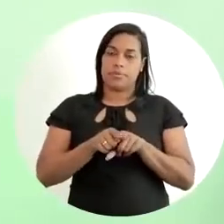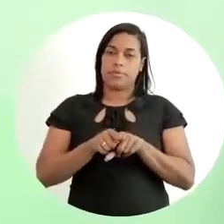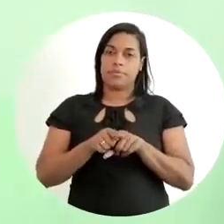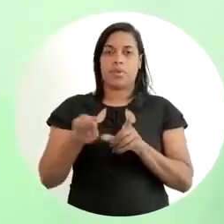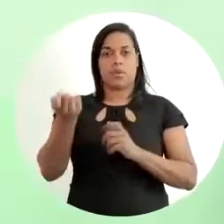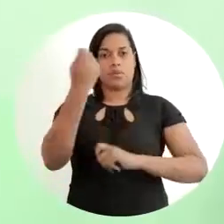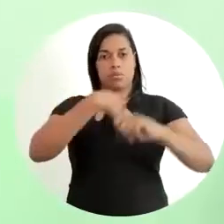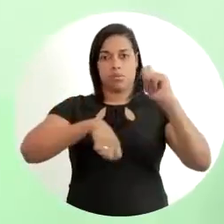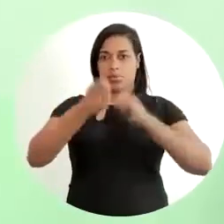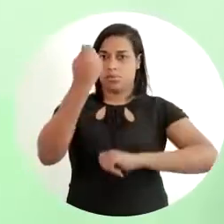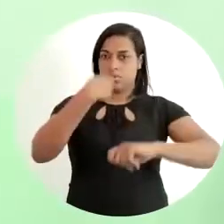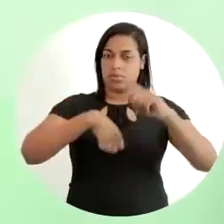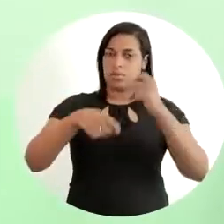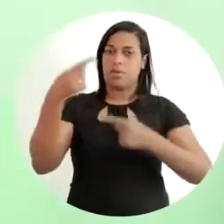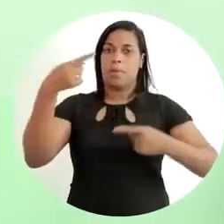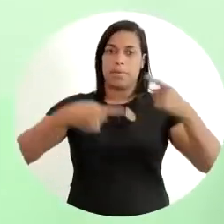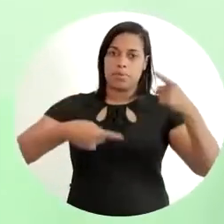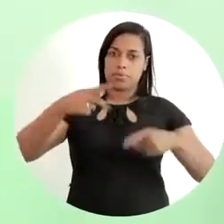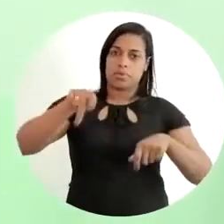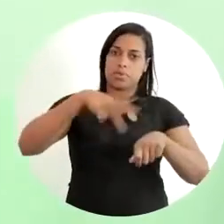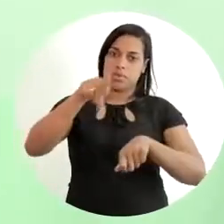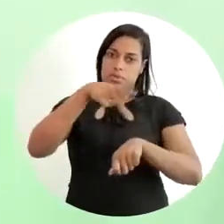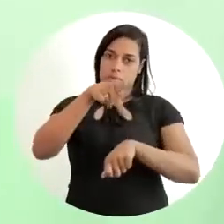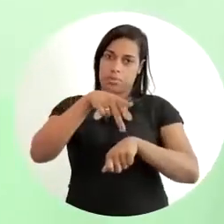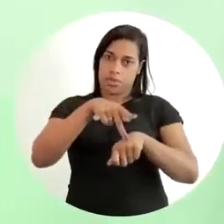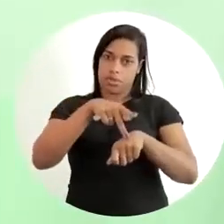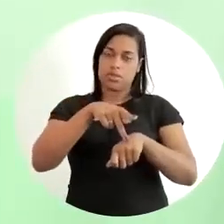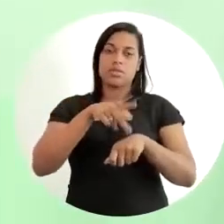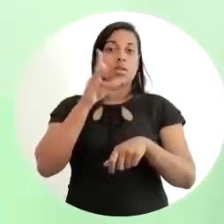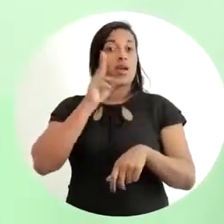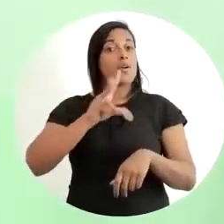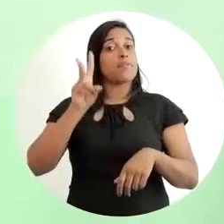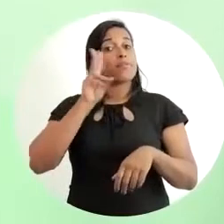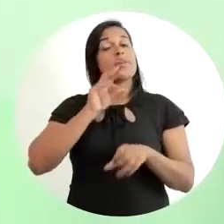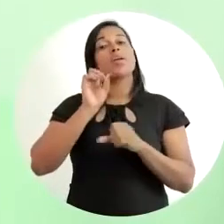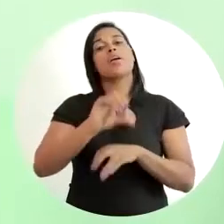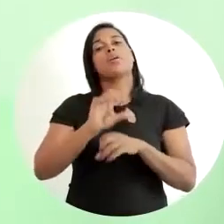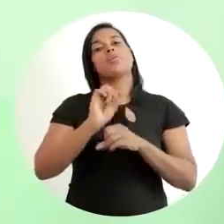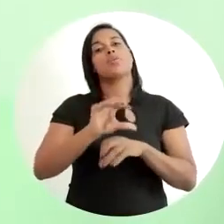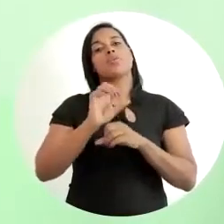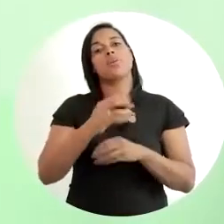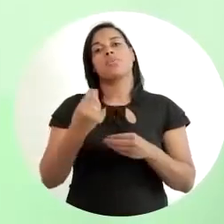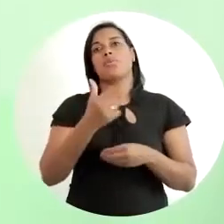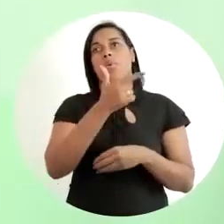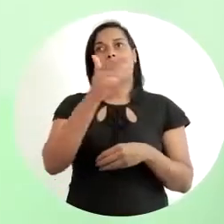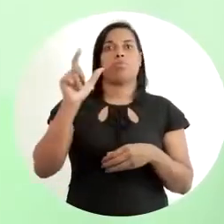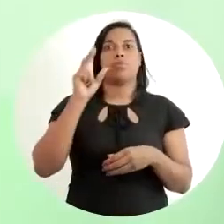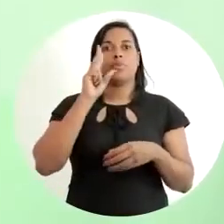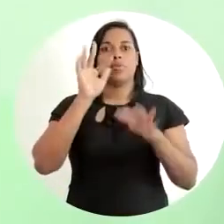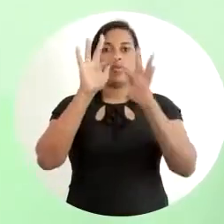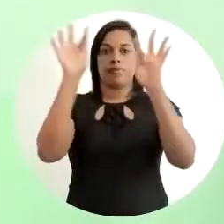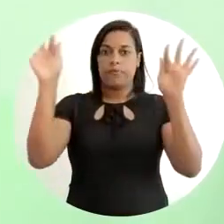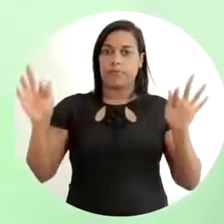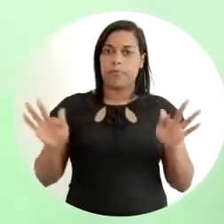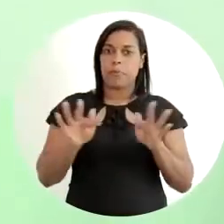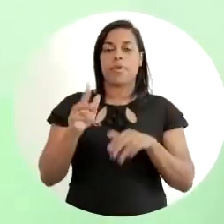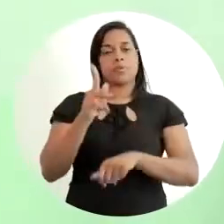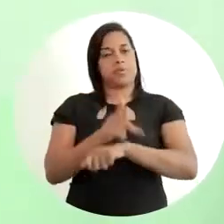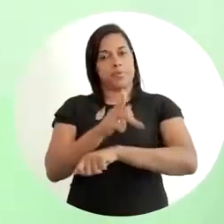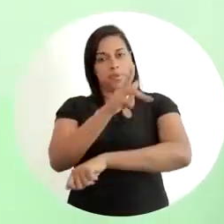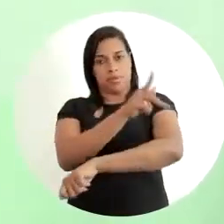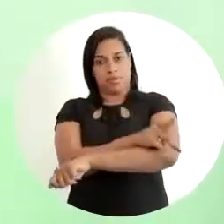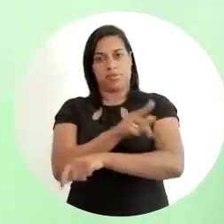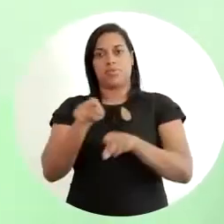instâncias administrativas politicamente do país a verem a educação de uma outra forma.